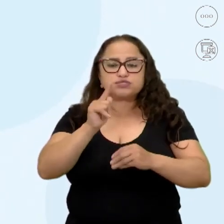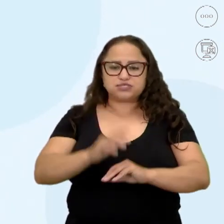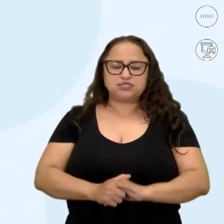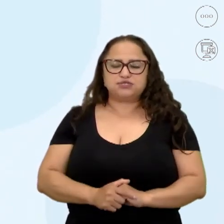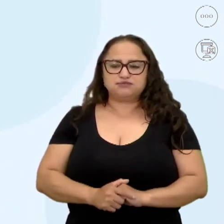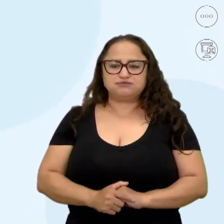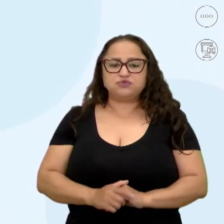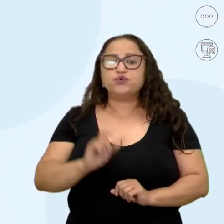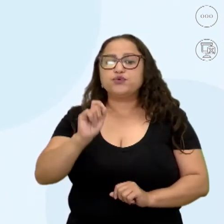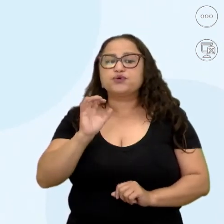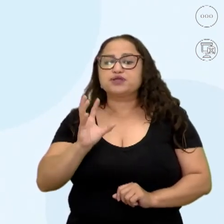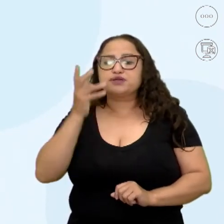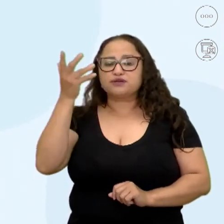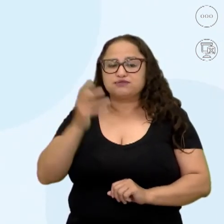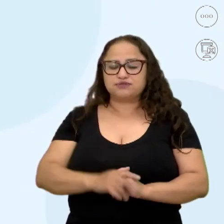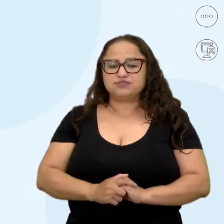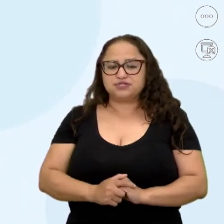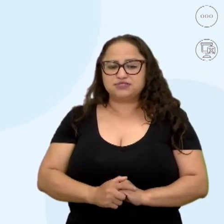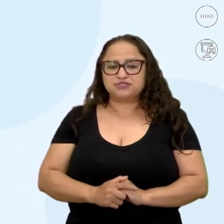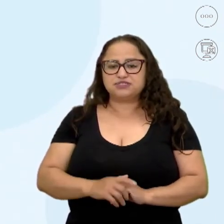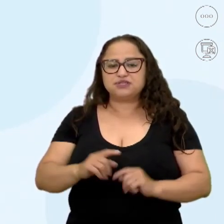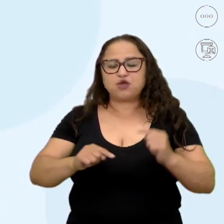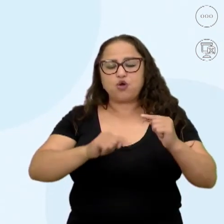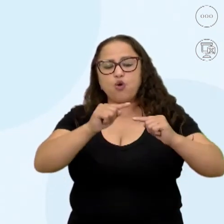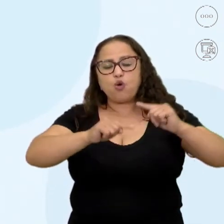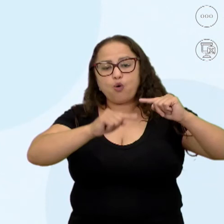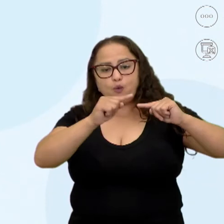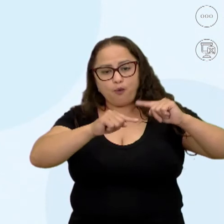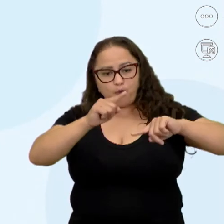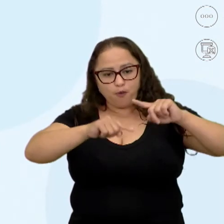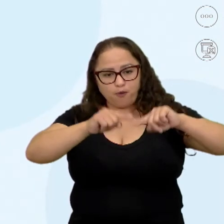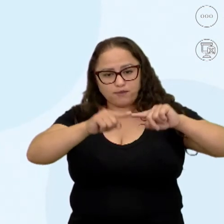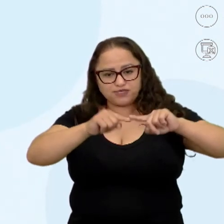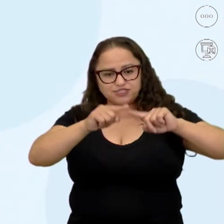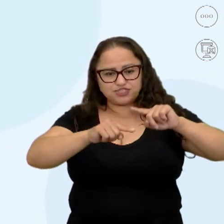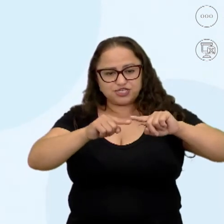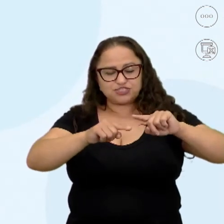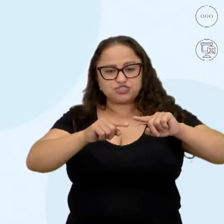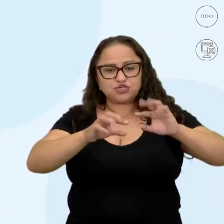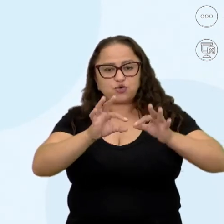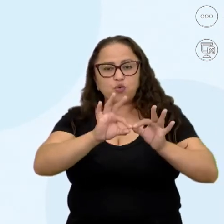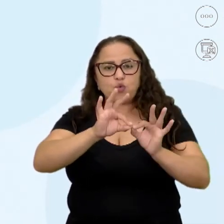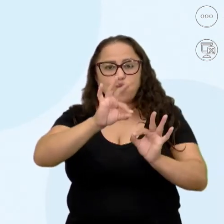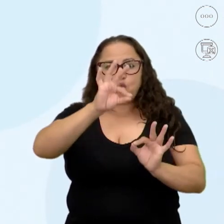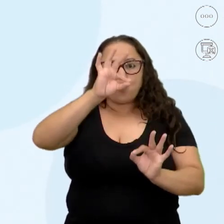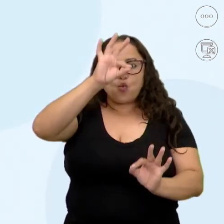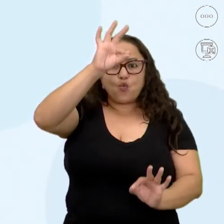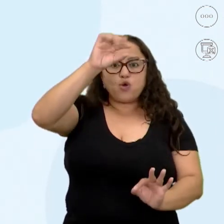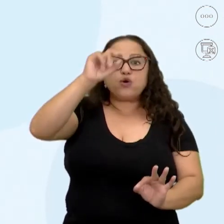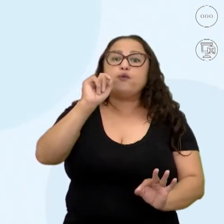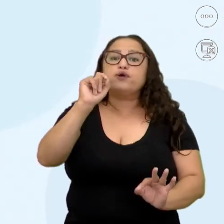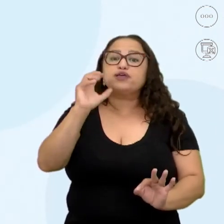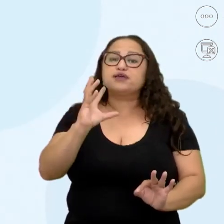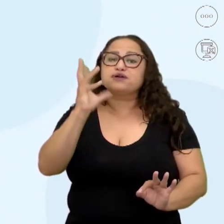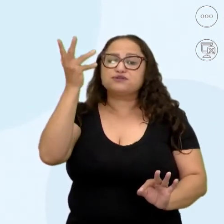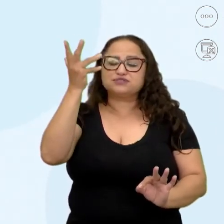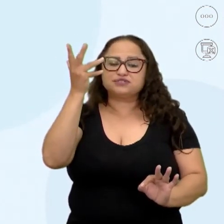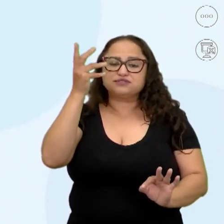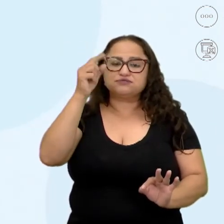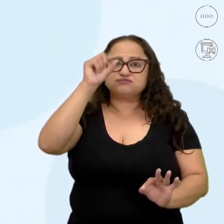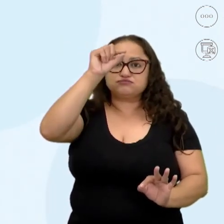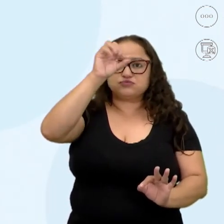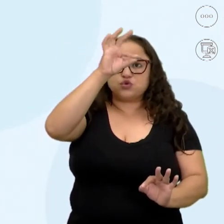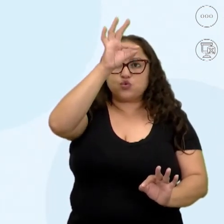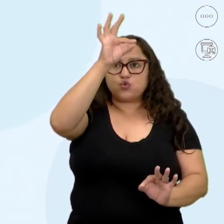Pessoal, aí o que acontece? Se você lançar cada vez um objeto, cada vez uma altura maior, o que vai acontecer? Chega uma hora que ele